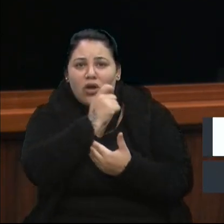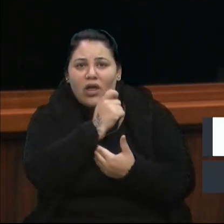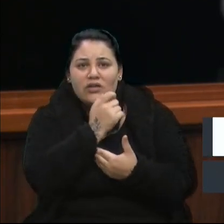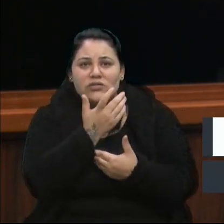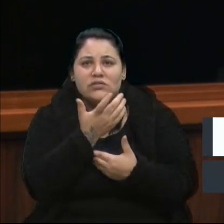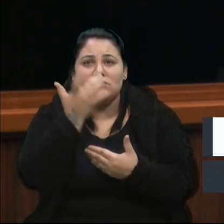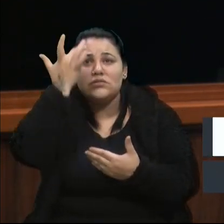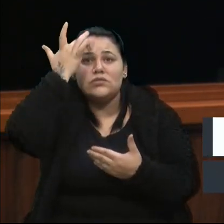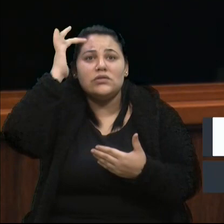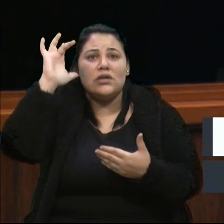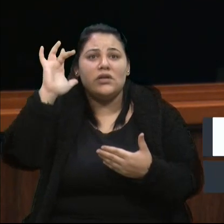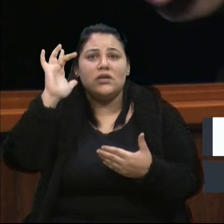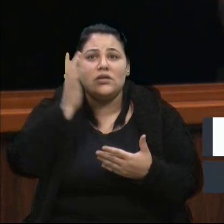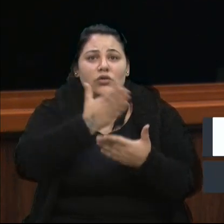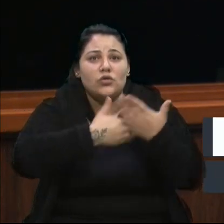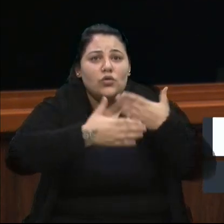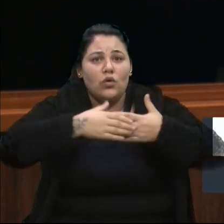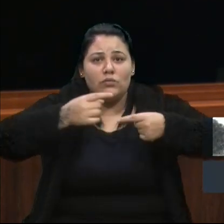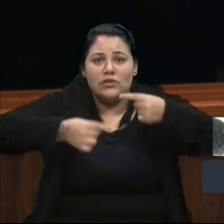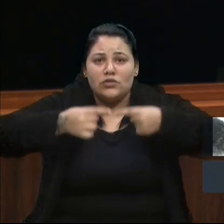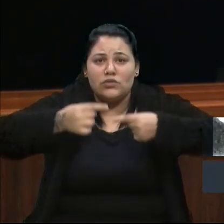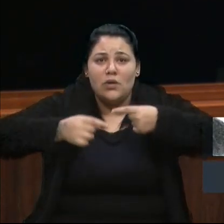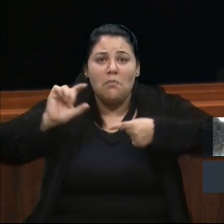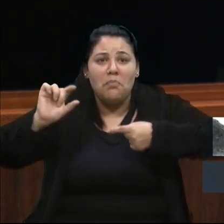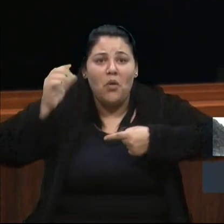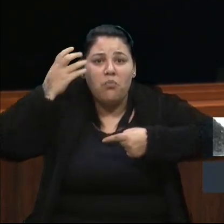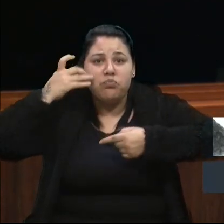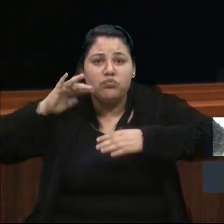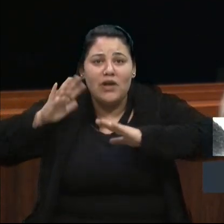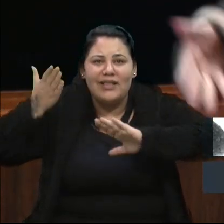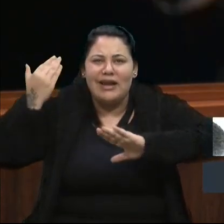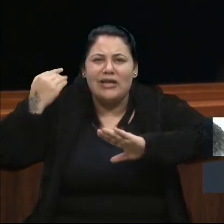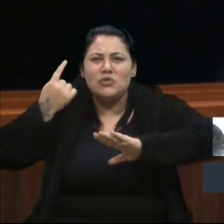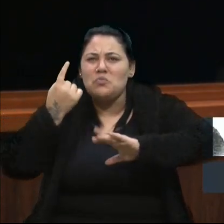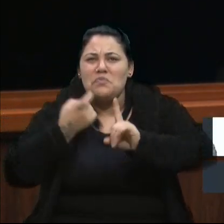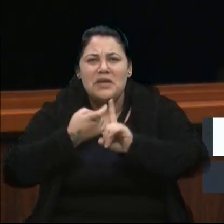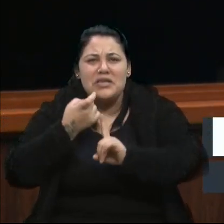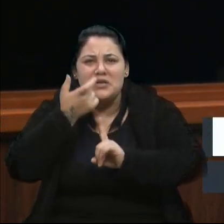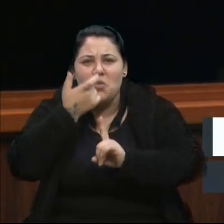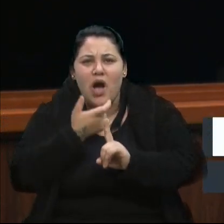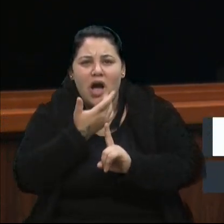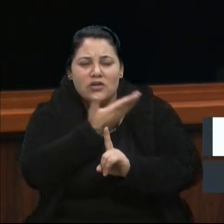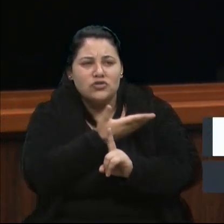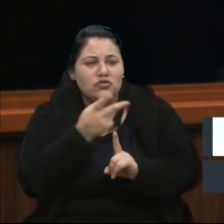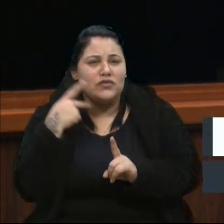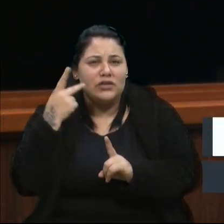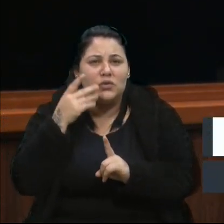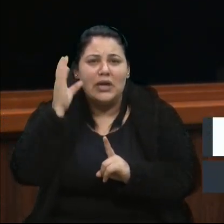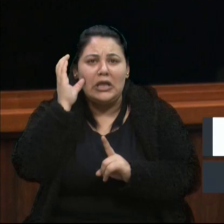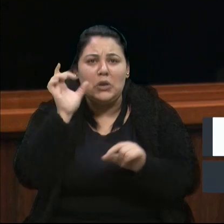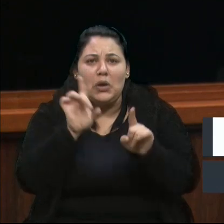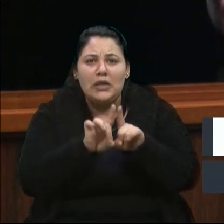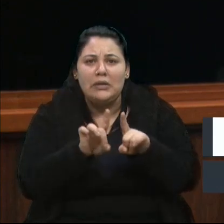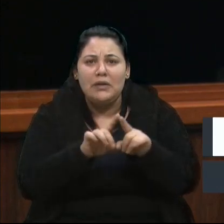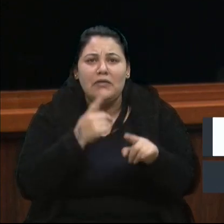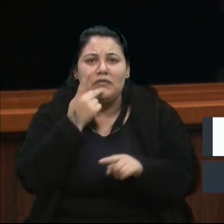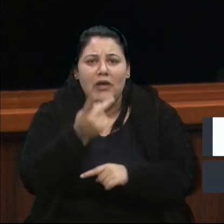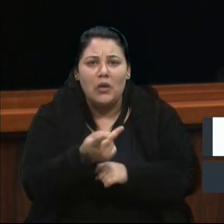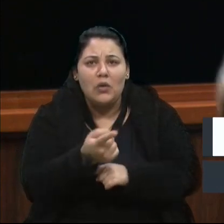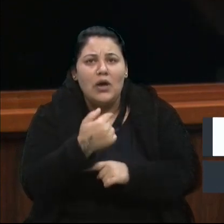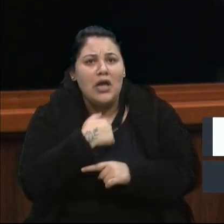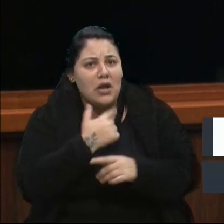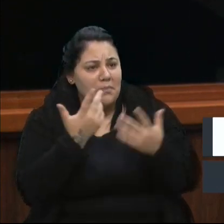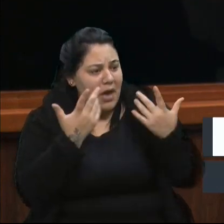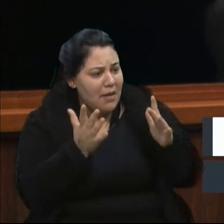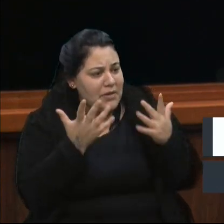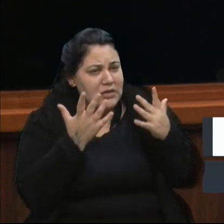Não sei, nós temos todo um debate aqui há poucos dias, um mês talvez, foi o vereador Cadori, que lhe